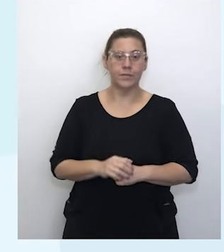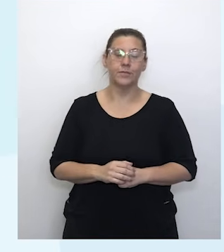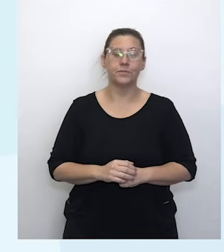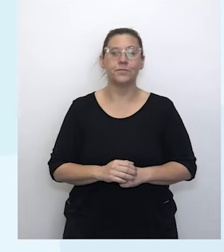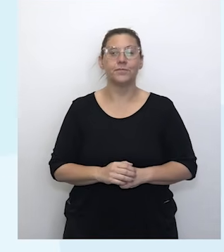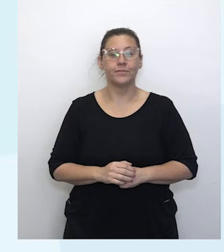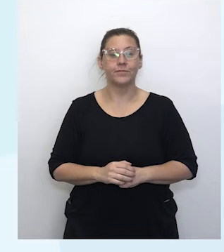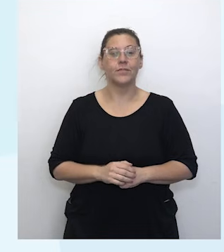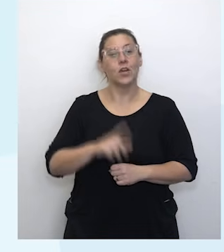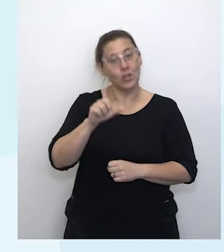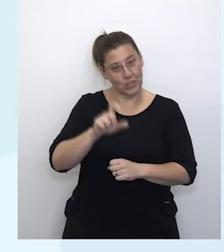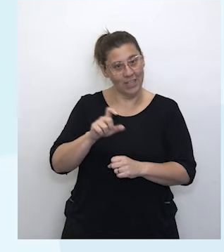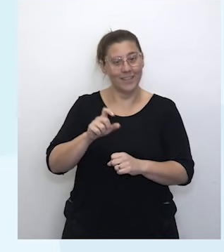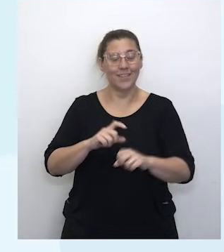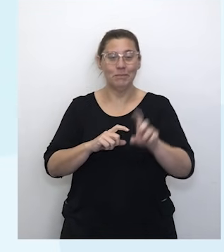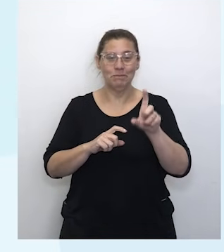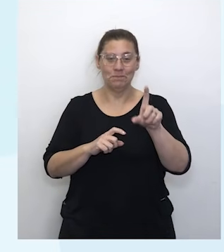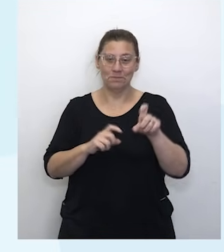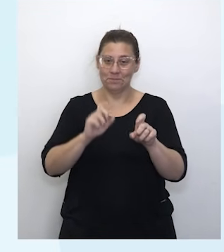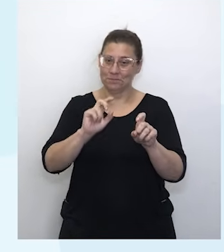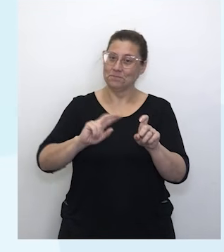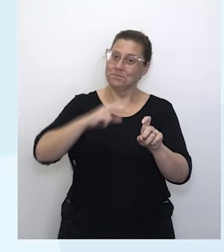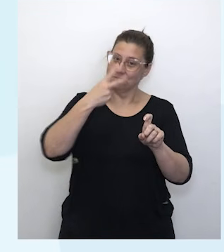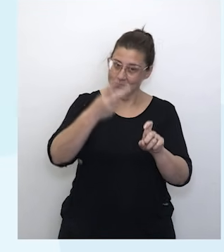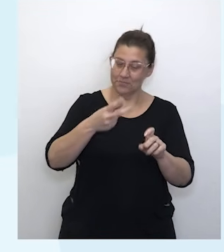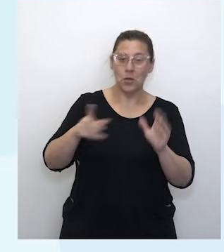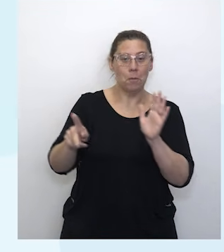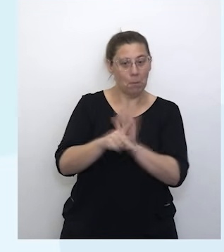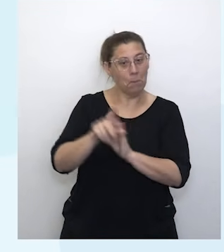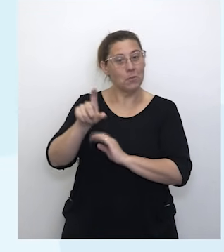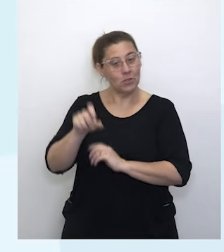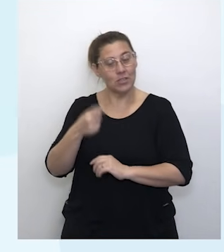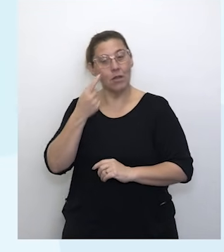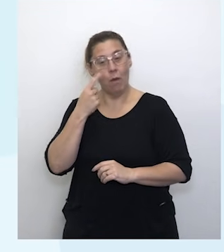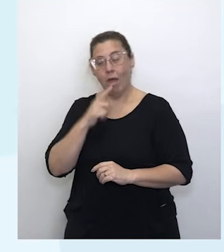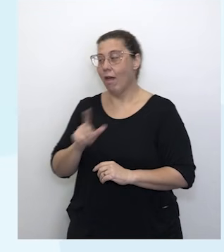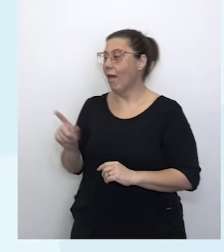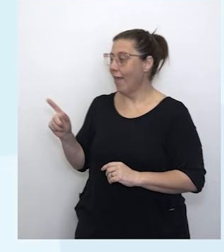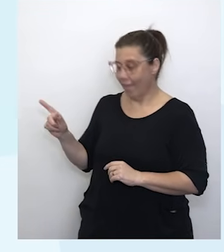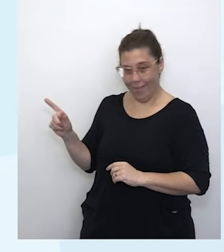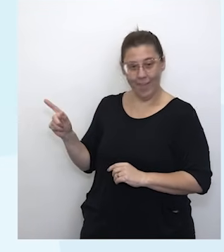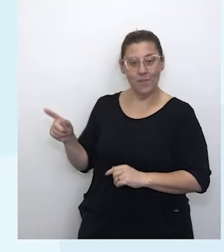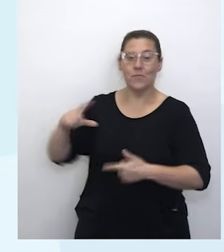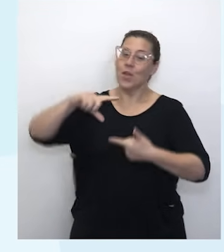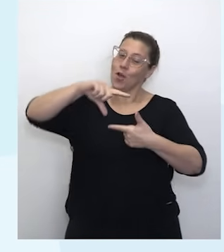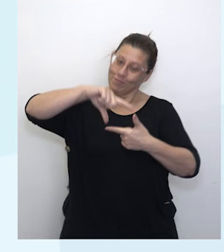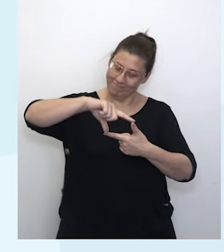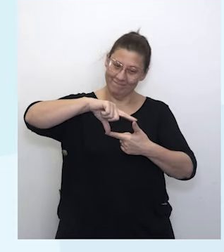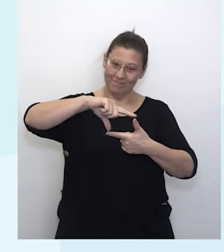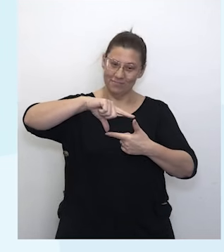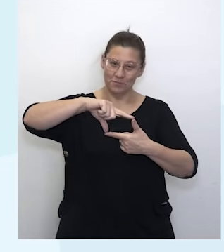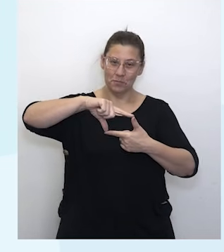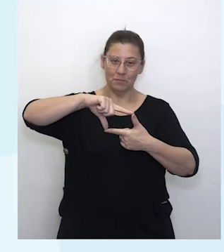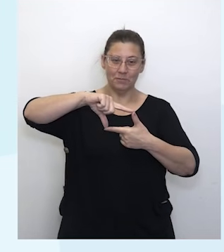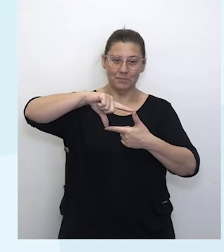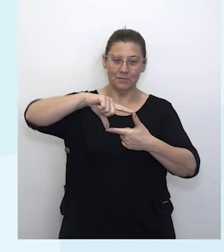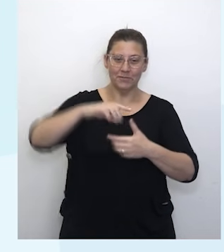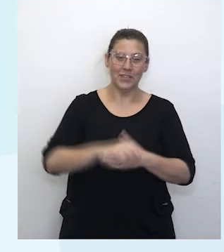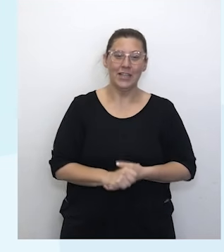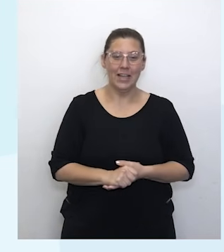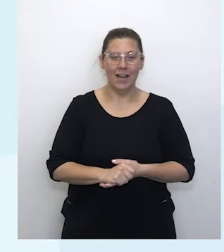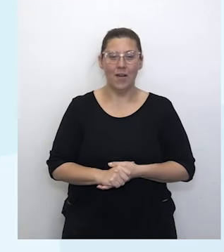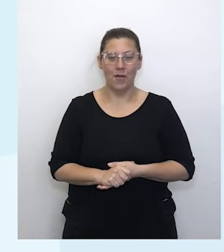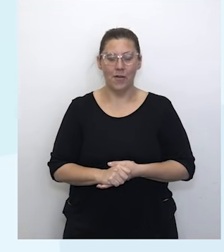ele mesmo que dá x² é o próprio x. Então, este é o lado de um quadradinho, né? De